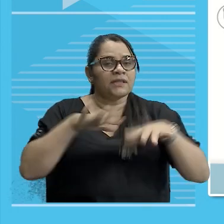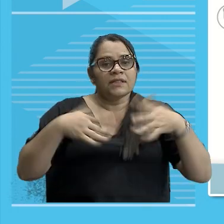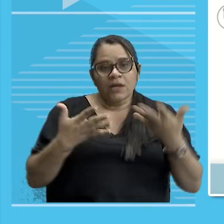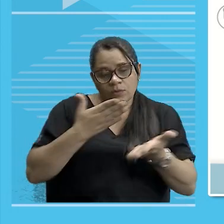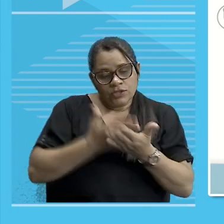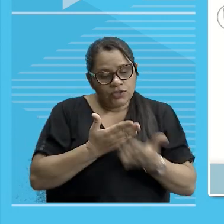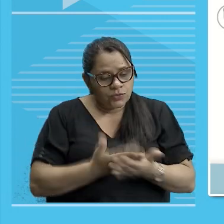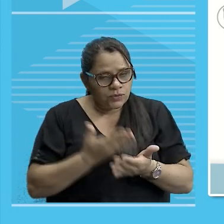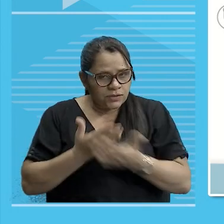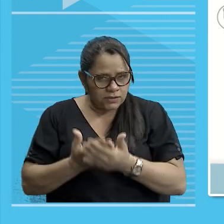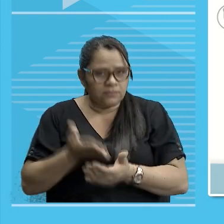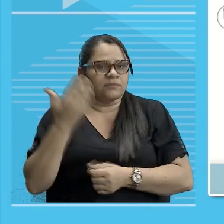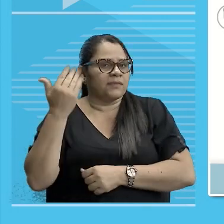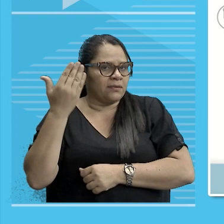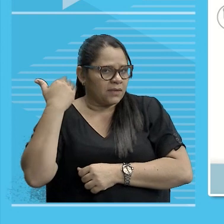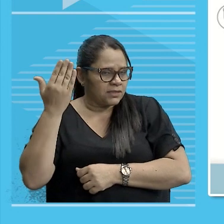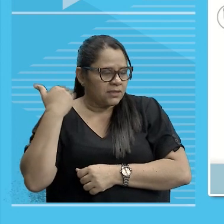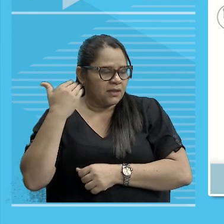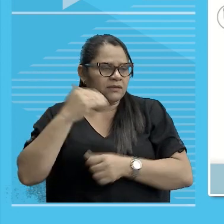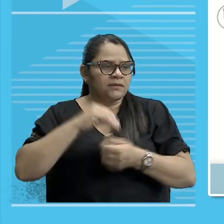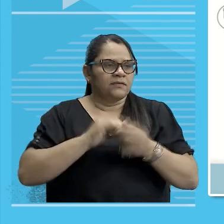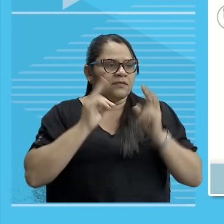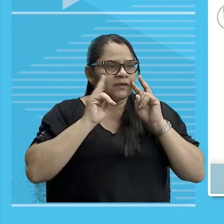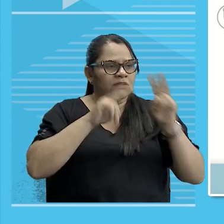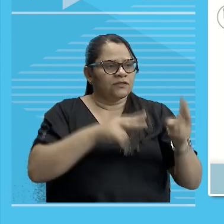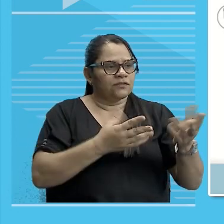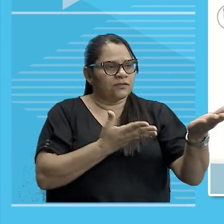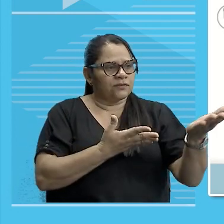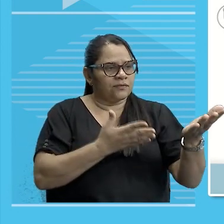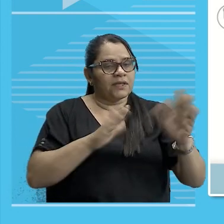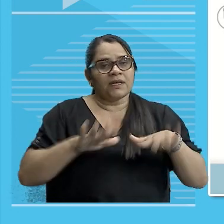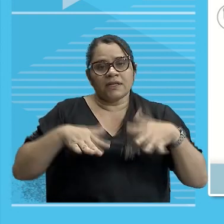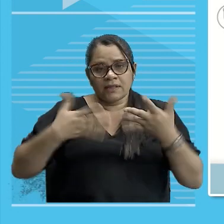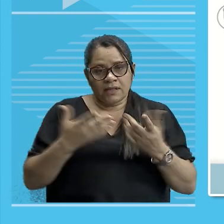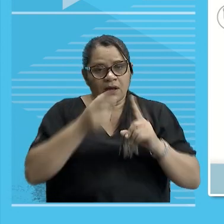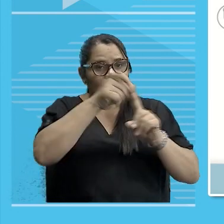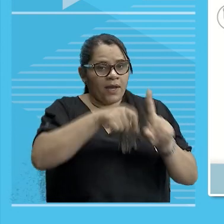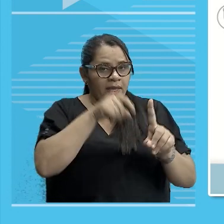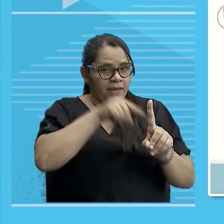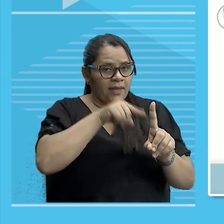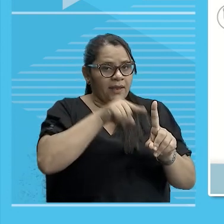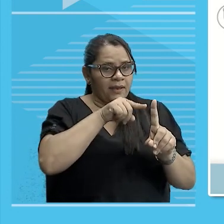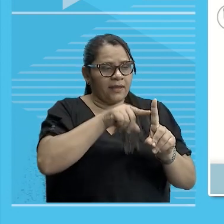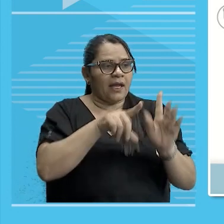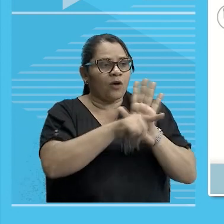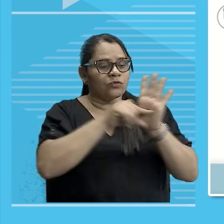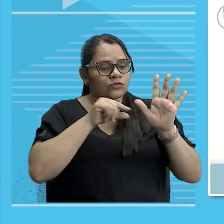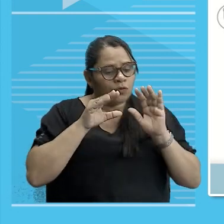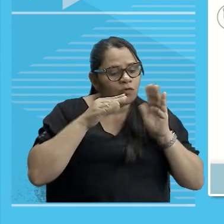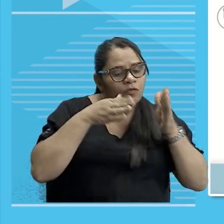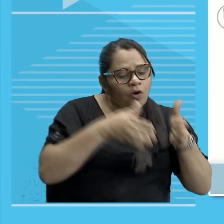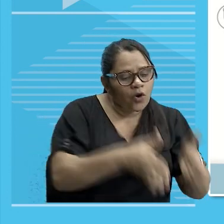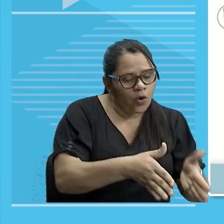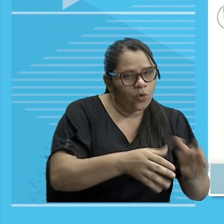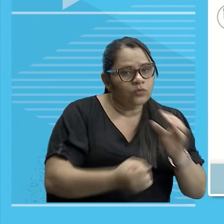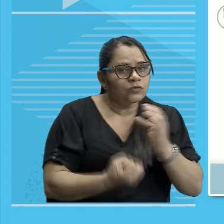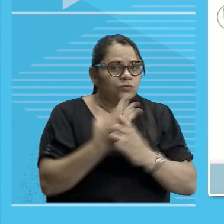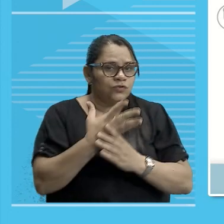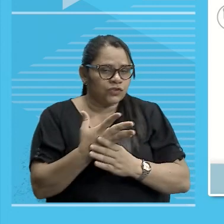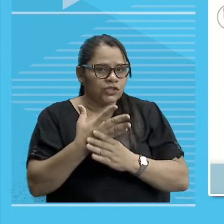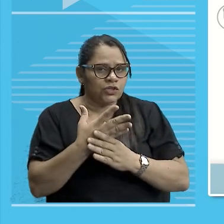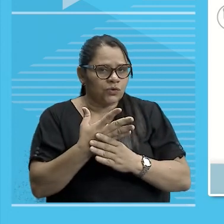na aula passada então Dame ele focou nisso ele promoveu